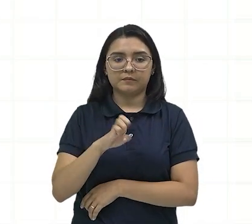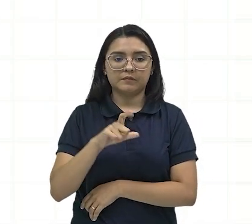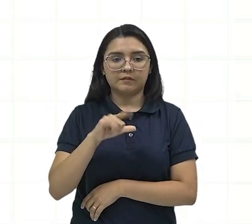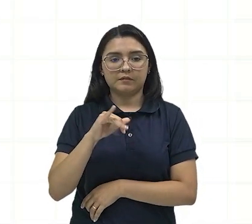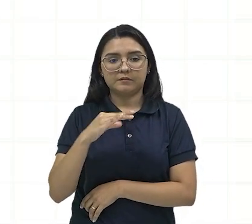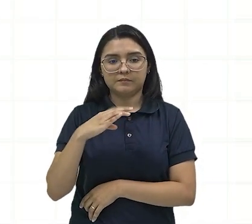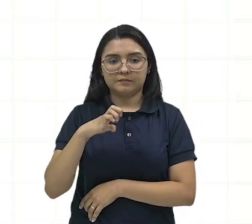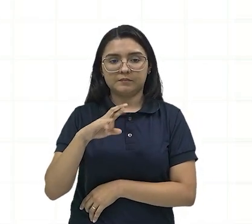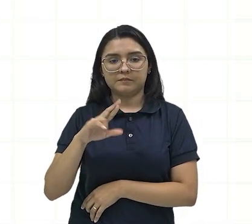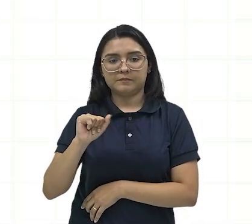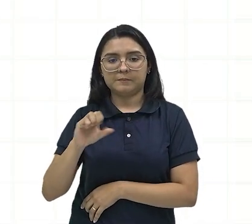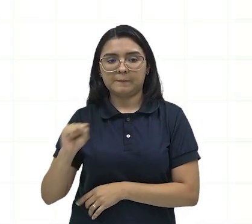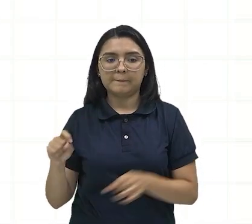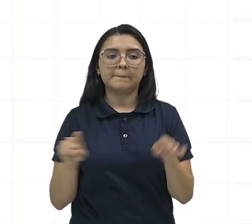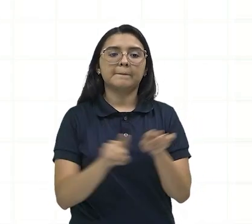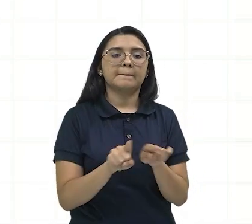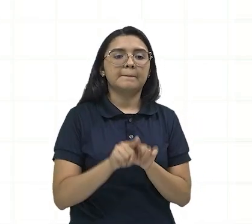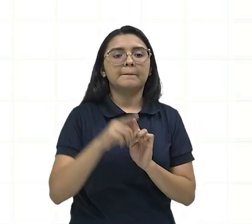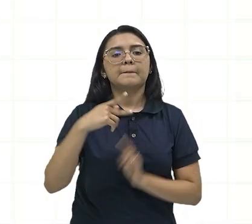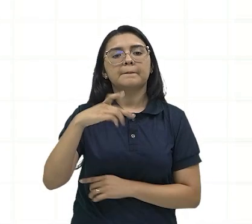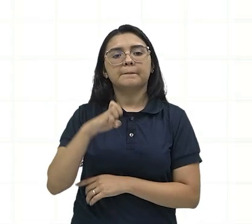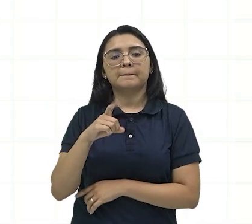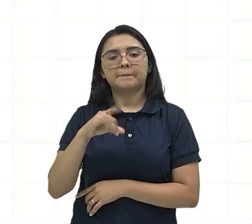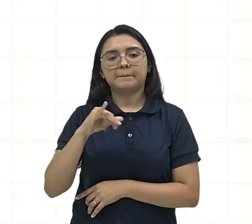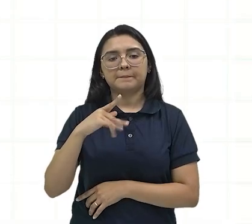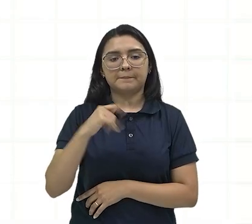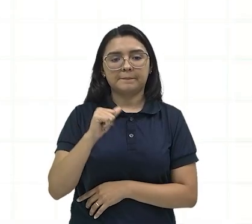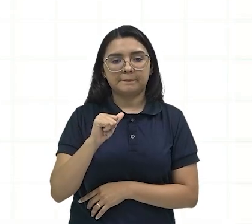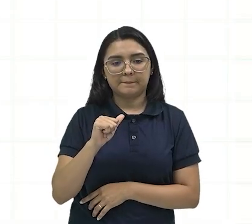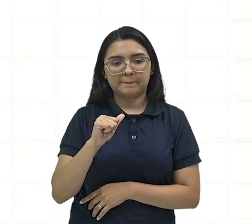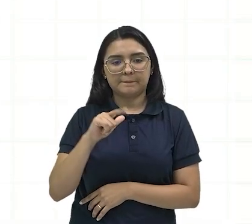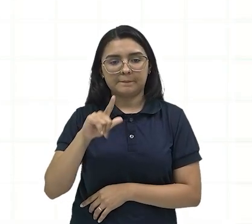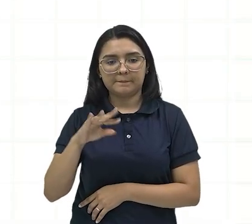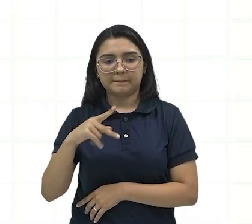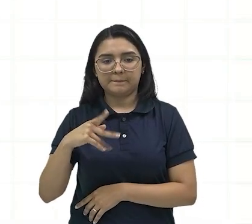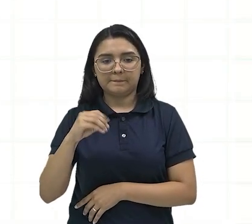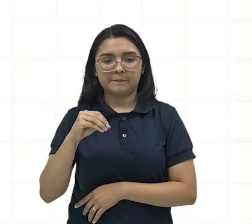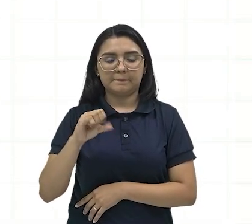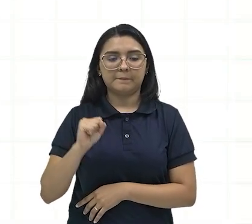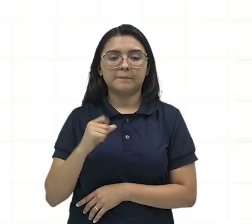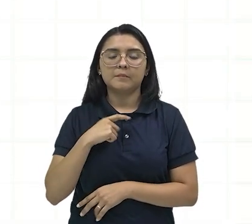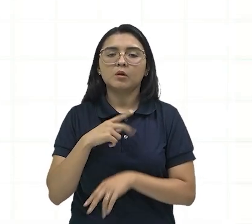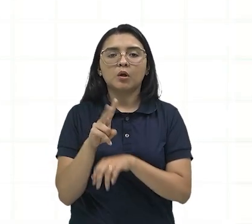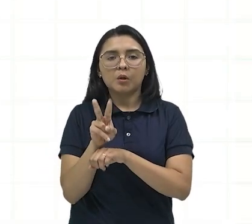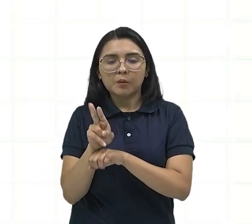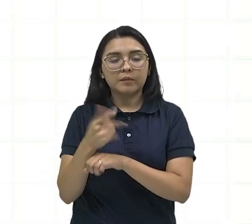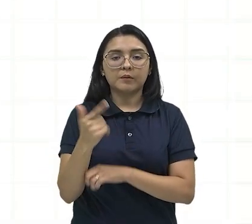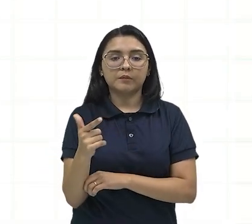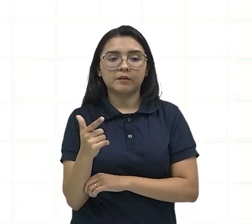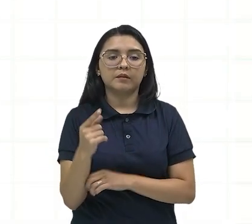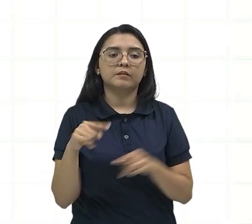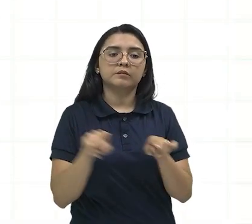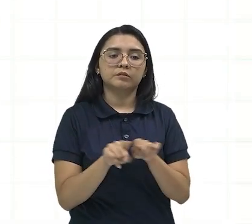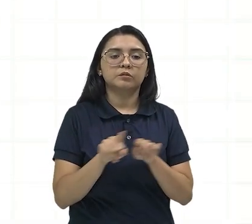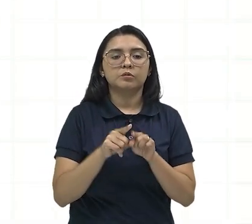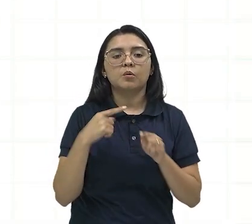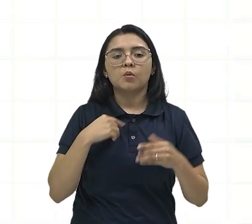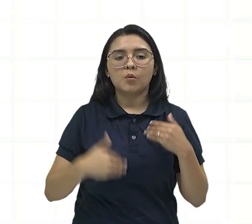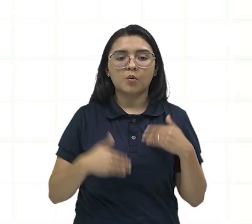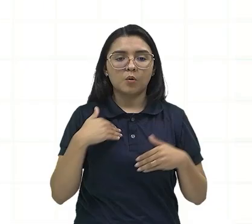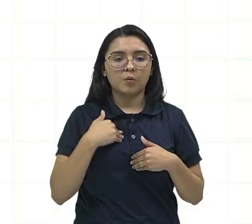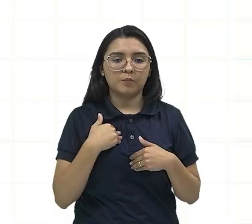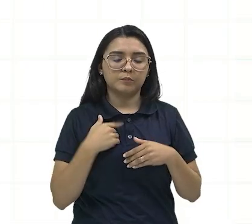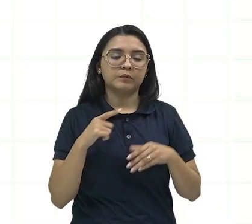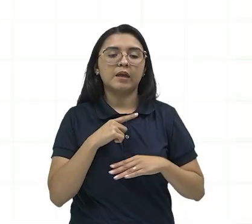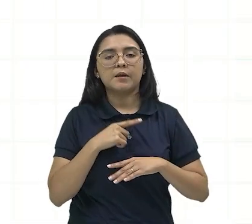os pedipalpos também. Não possuem antena e seu corpo é dividido em cefalotórax e